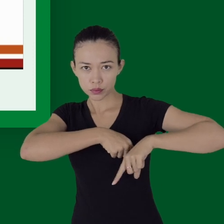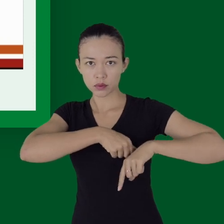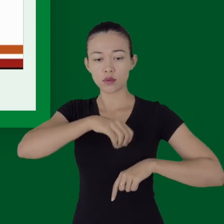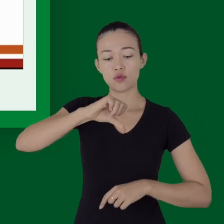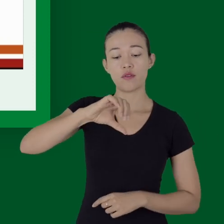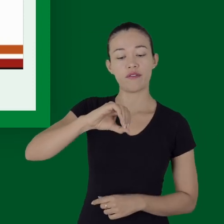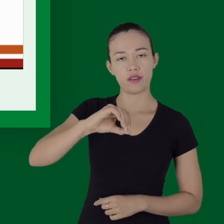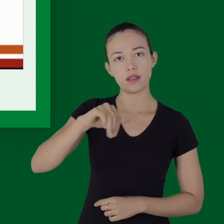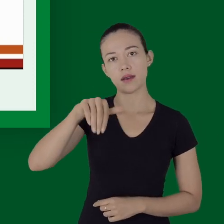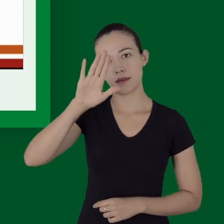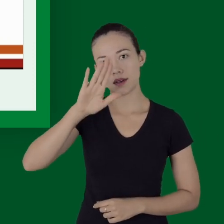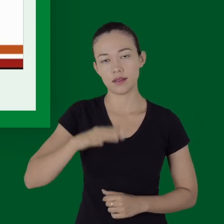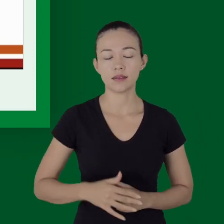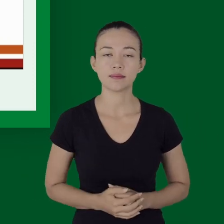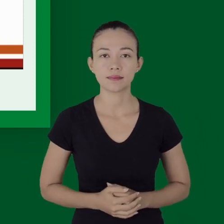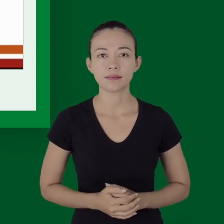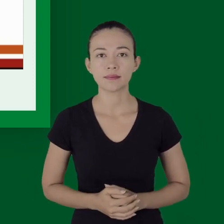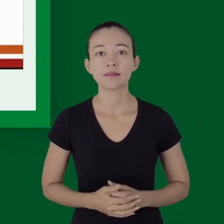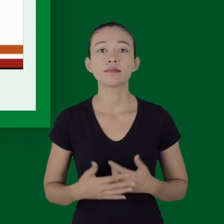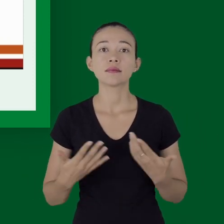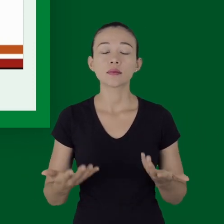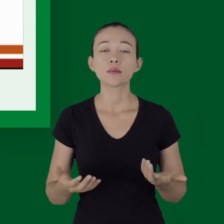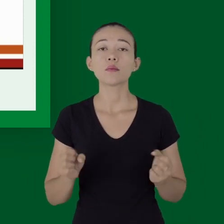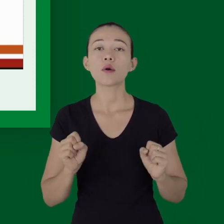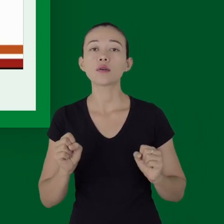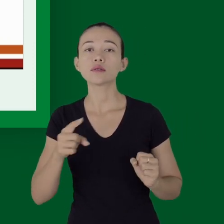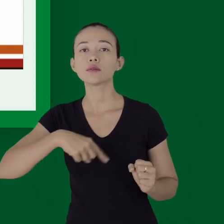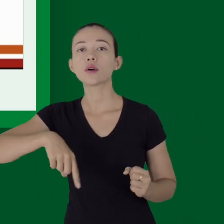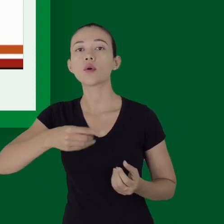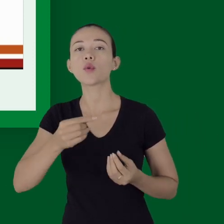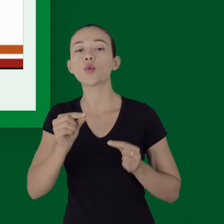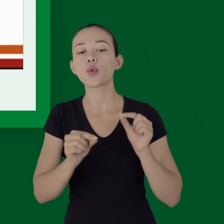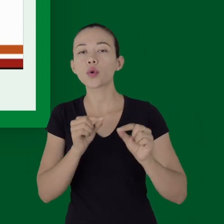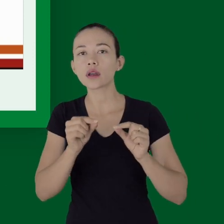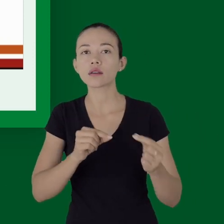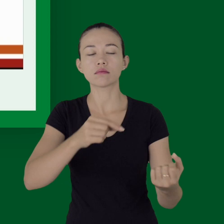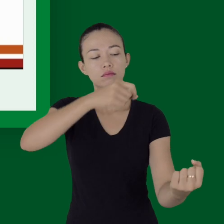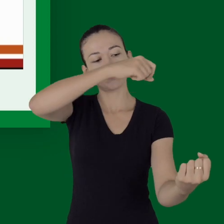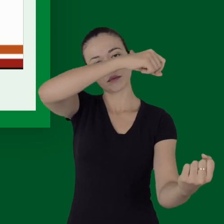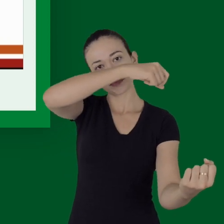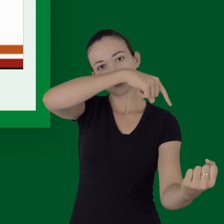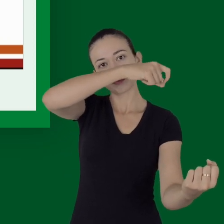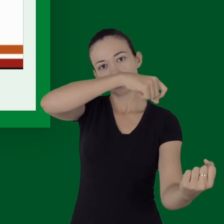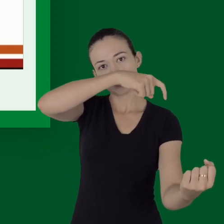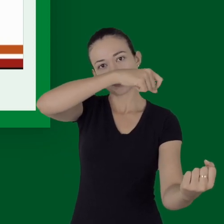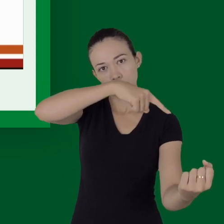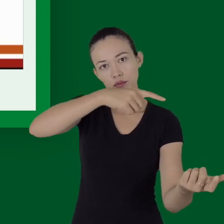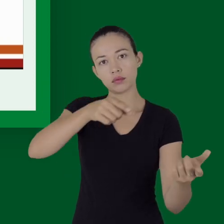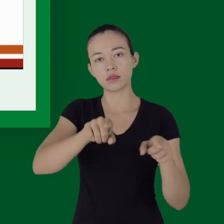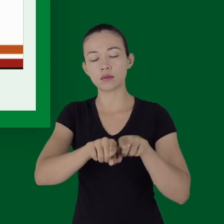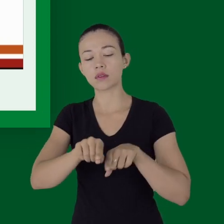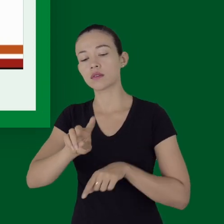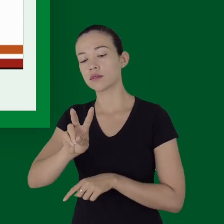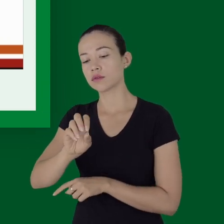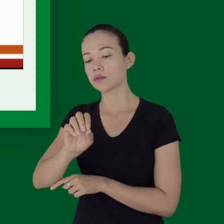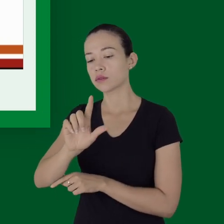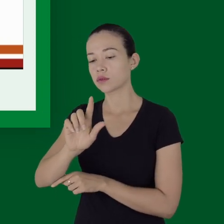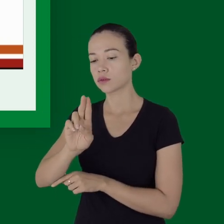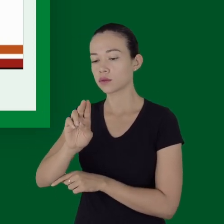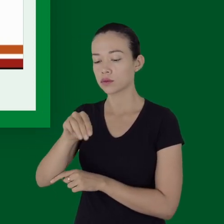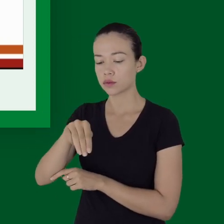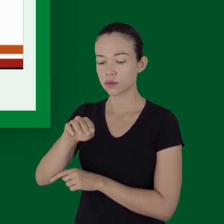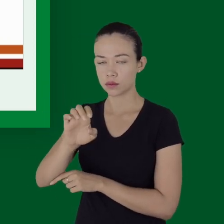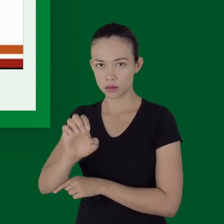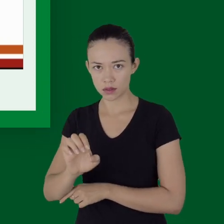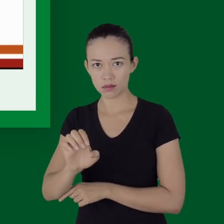lançar a mão de fluidoterapia. Então, a gente pode fazer cristalóide, volume. Se o paciente não responder a volume ou já